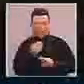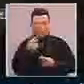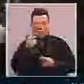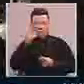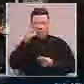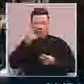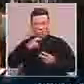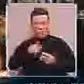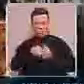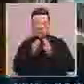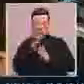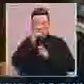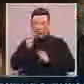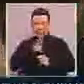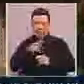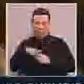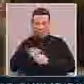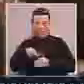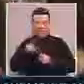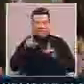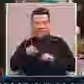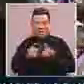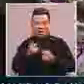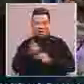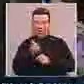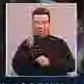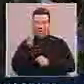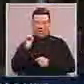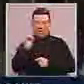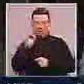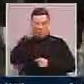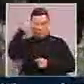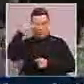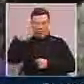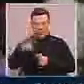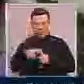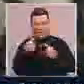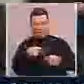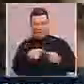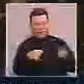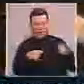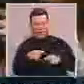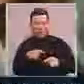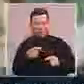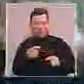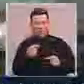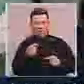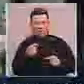Universidade participa aqui, mesmo funcionários não docentes estão empenhados estão empenhados em